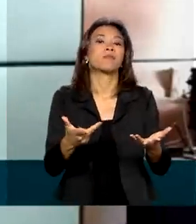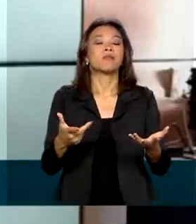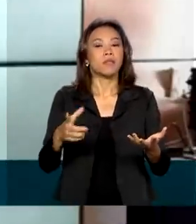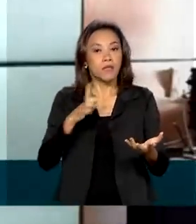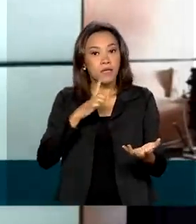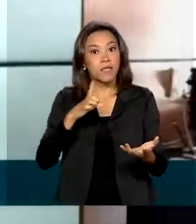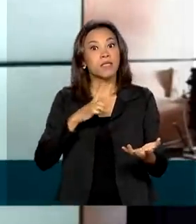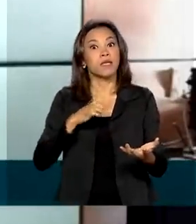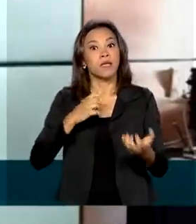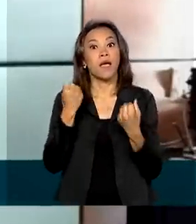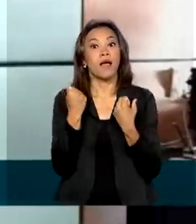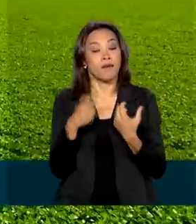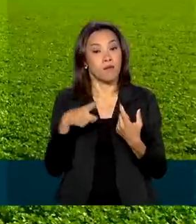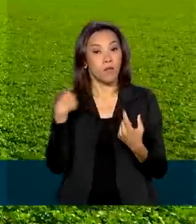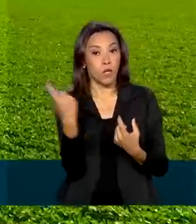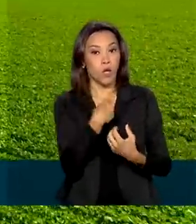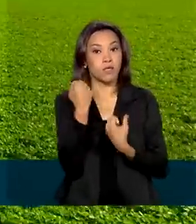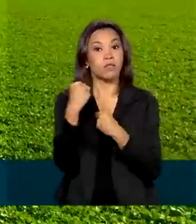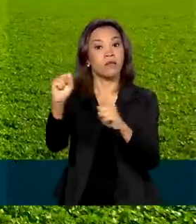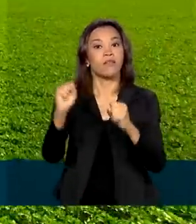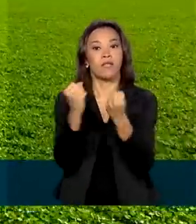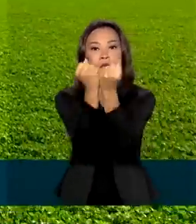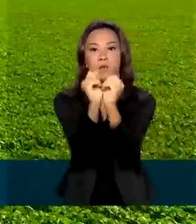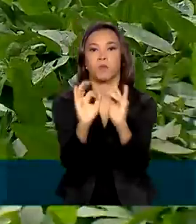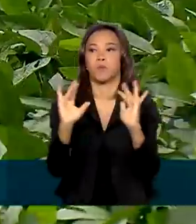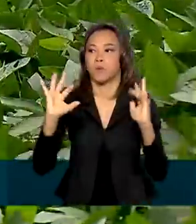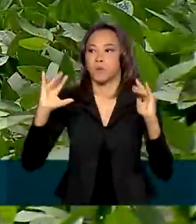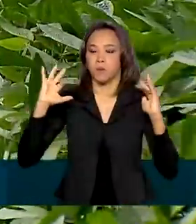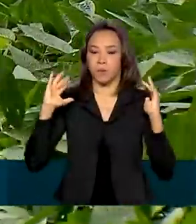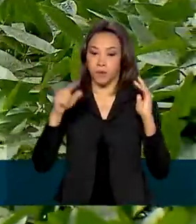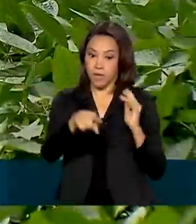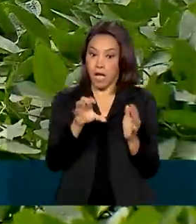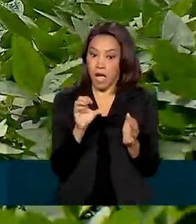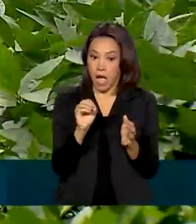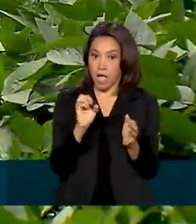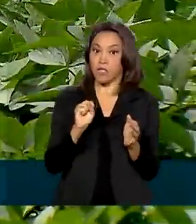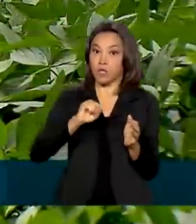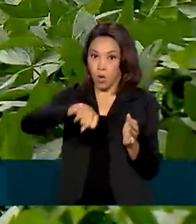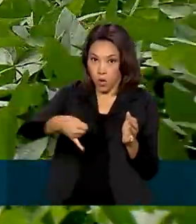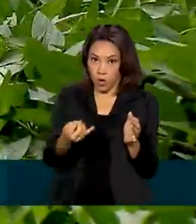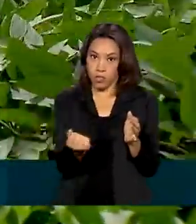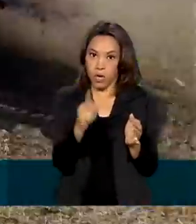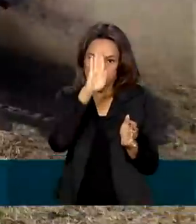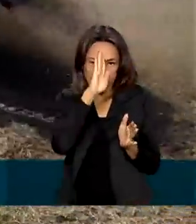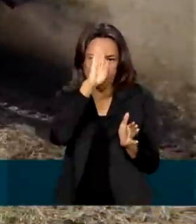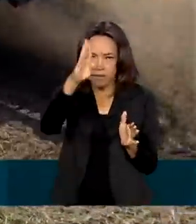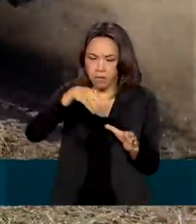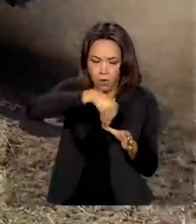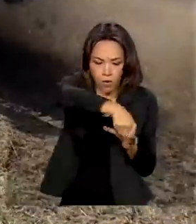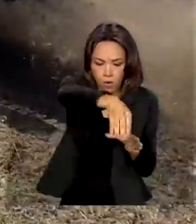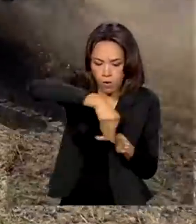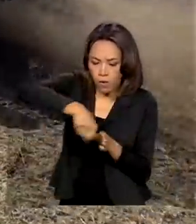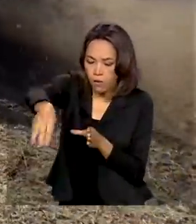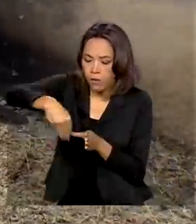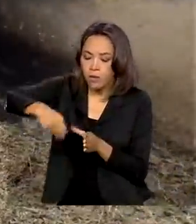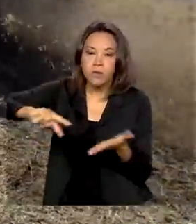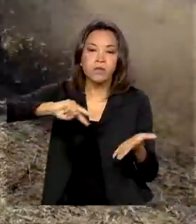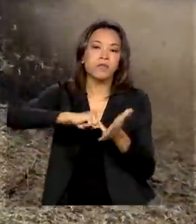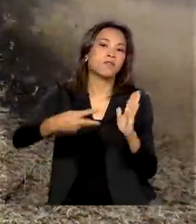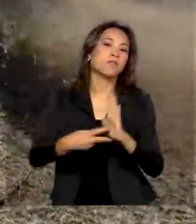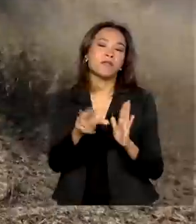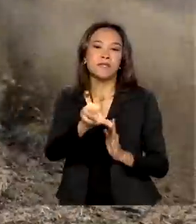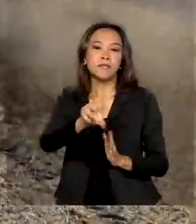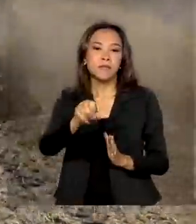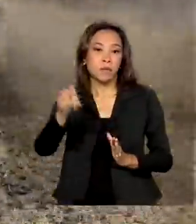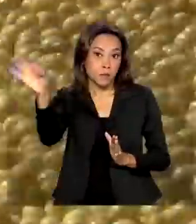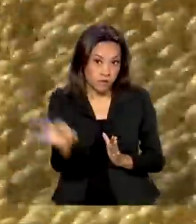muito forte de Defesa do meio ambiente a soja continua sendo a principal cultura cultivada em representa cerca de cinquenta por cento da